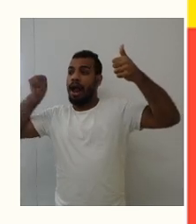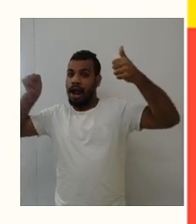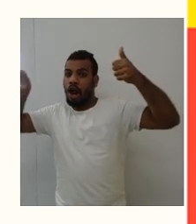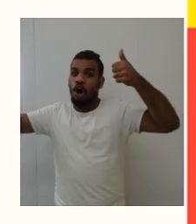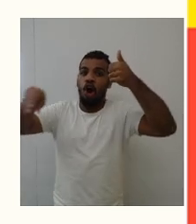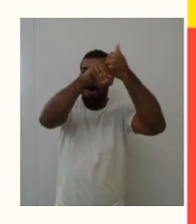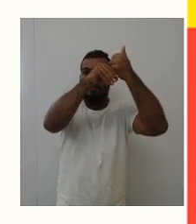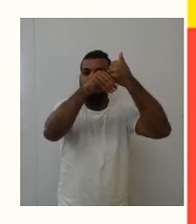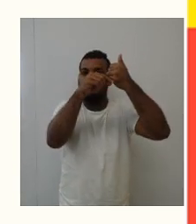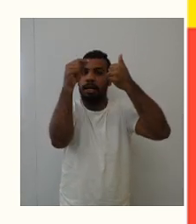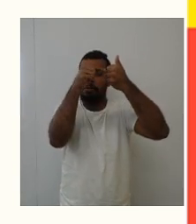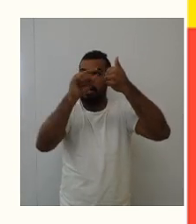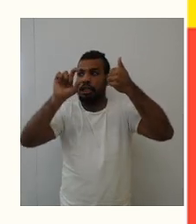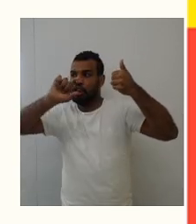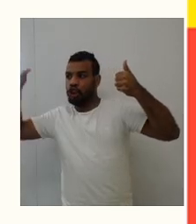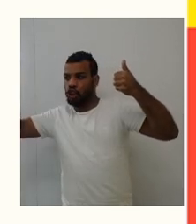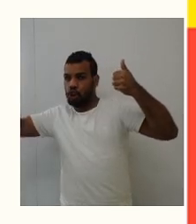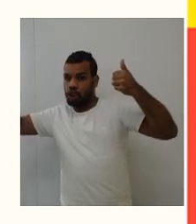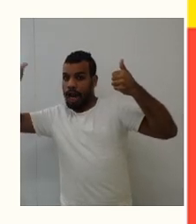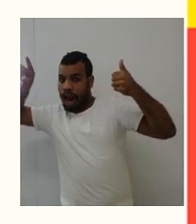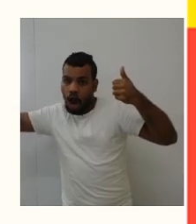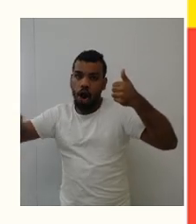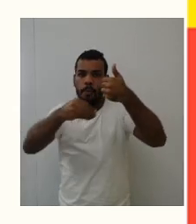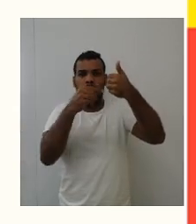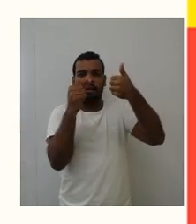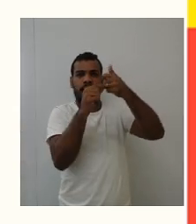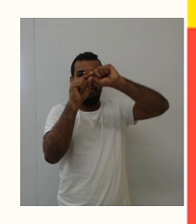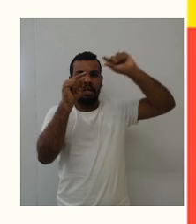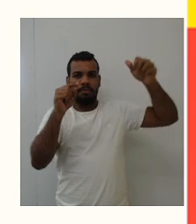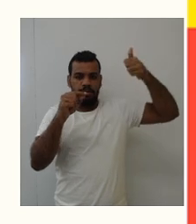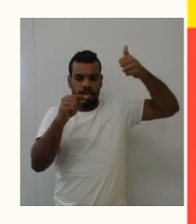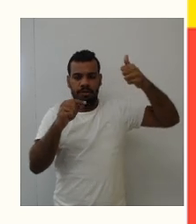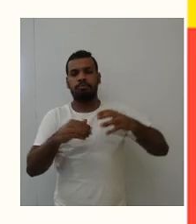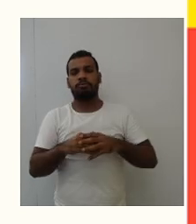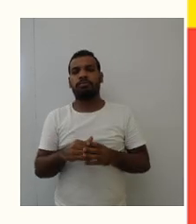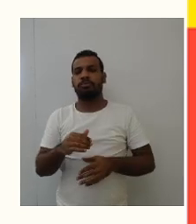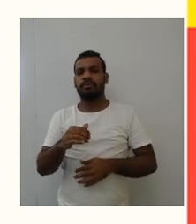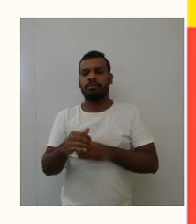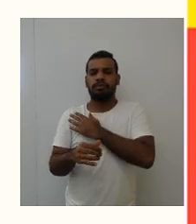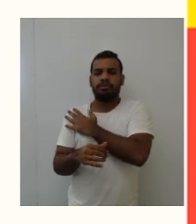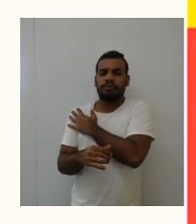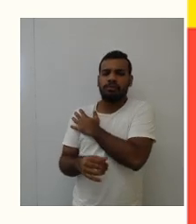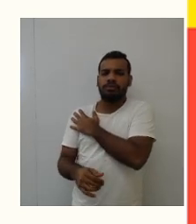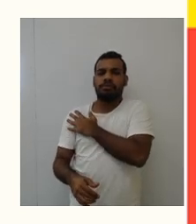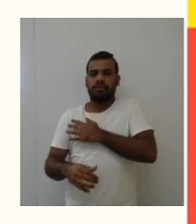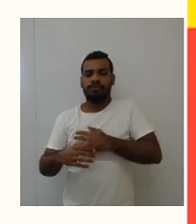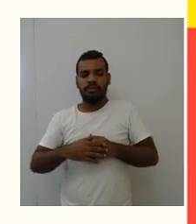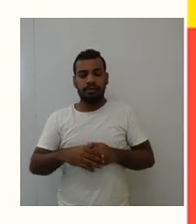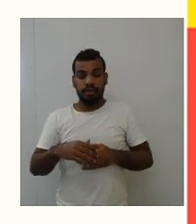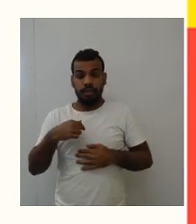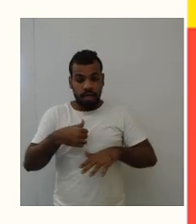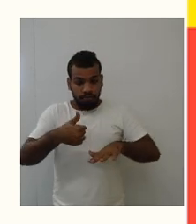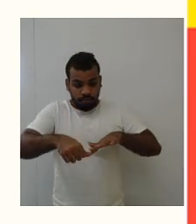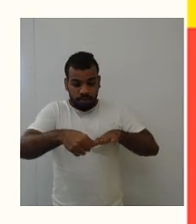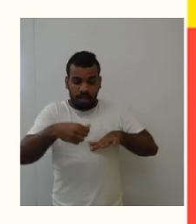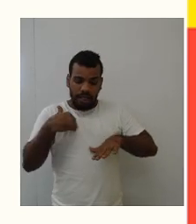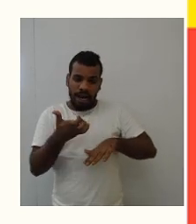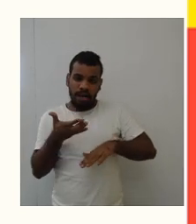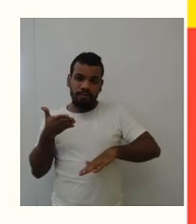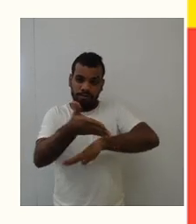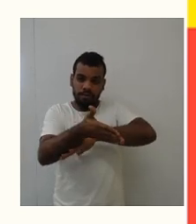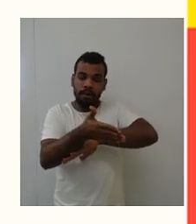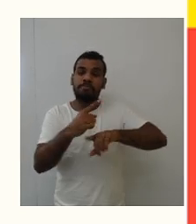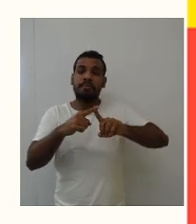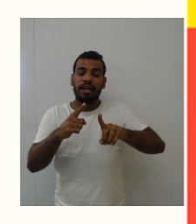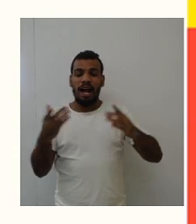à primeira, né? Bom, vamos para outro exemplo. Quero ir à manicure, mas estamos numa pandemia. Presta